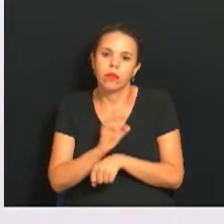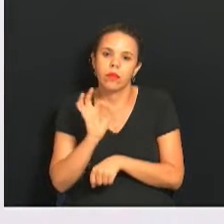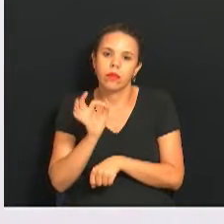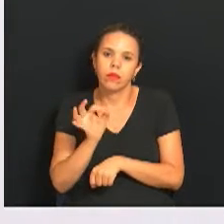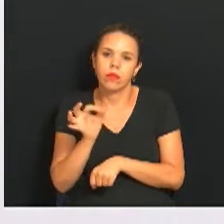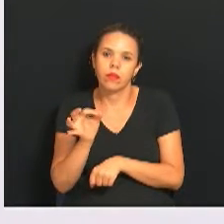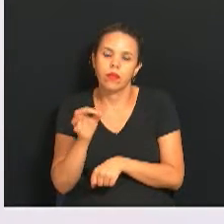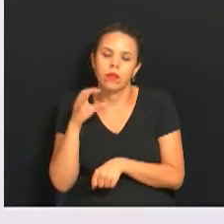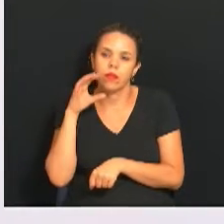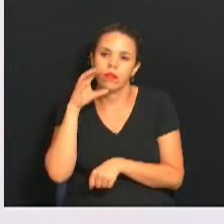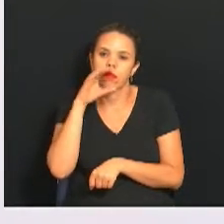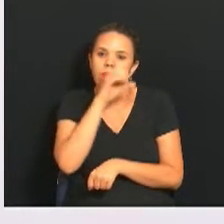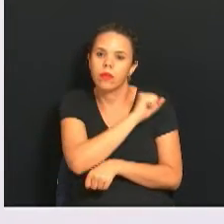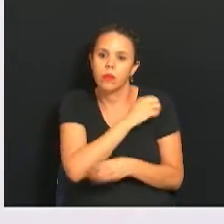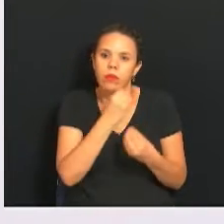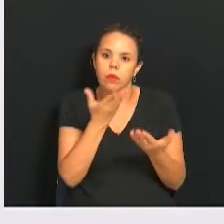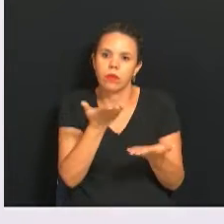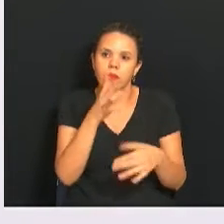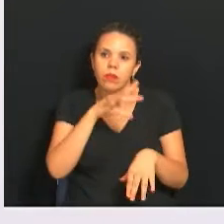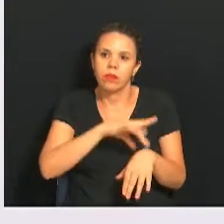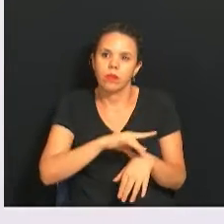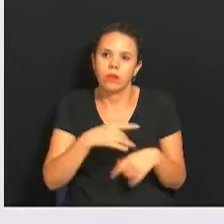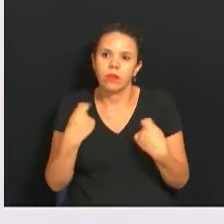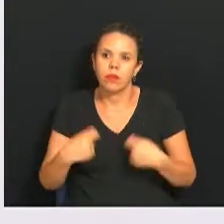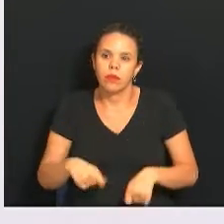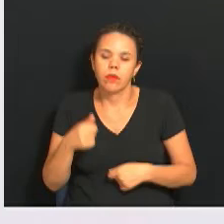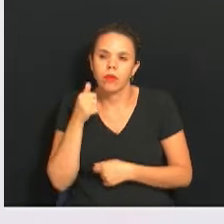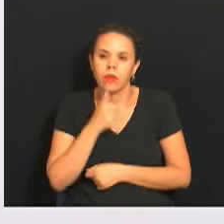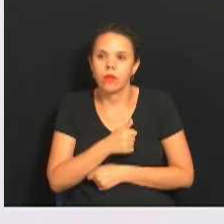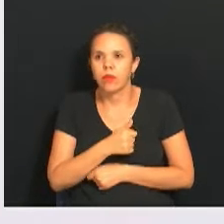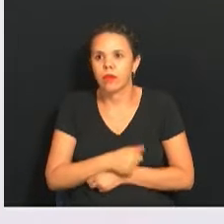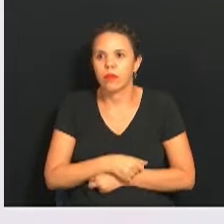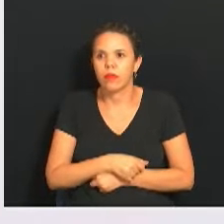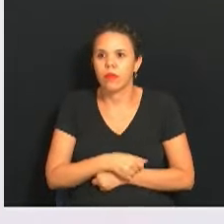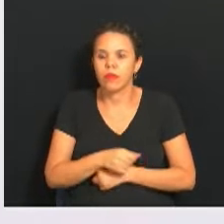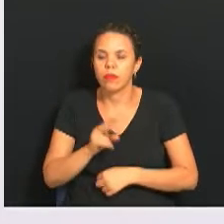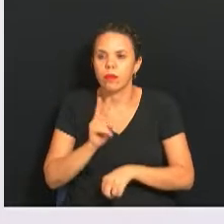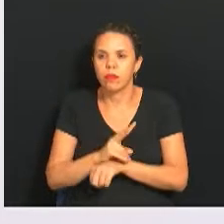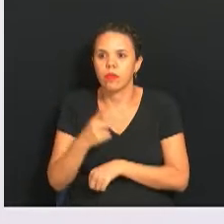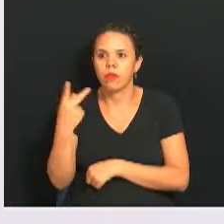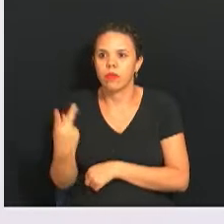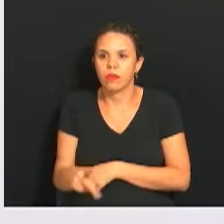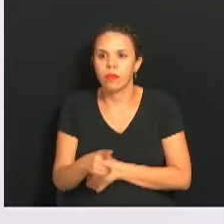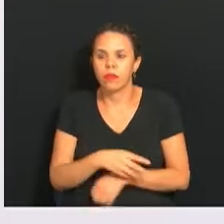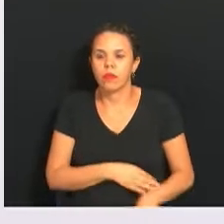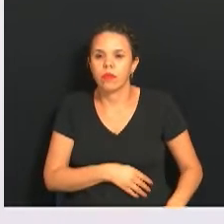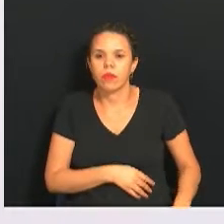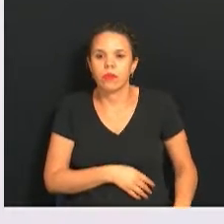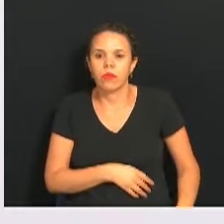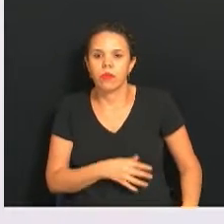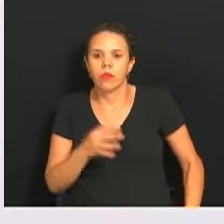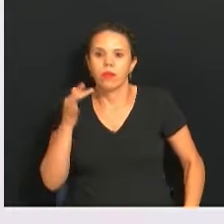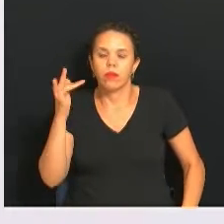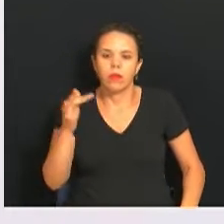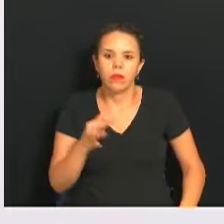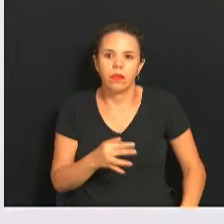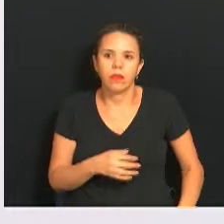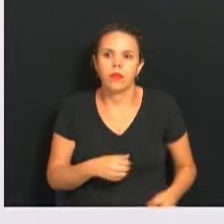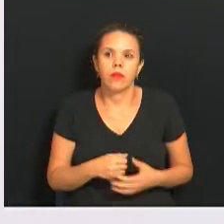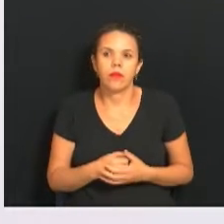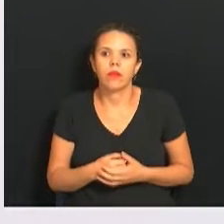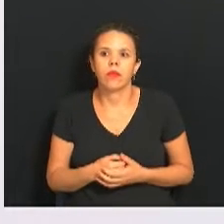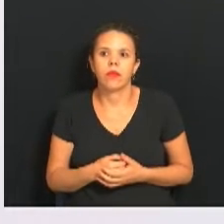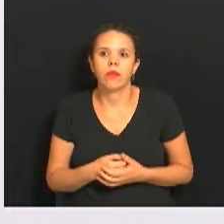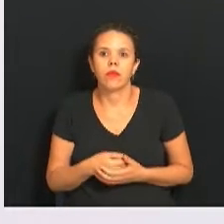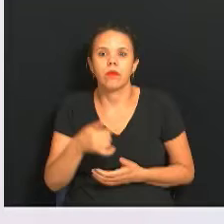minutos oferecendo a segurança necessária para esta mulher, protegendo ela de um futuro